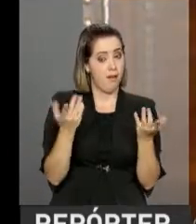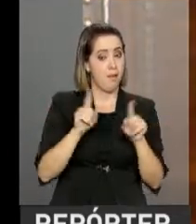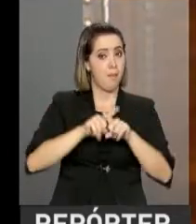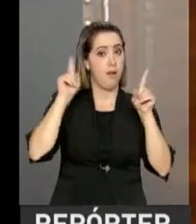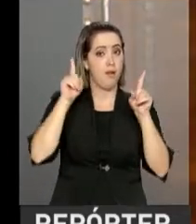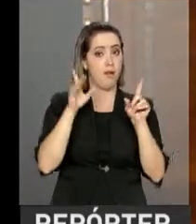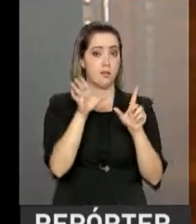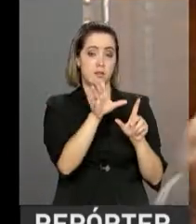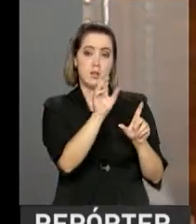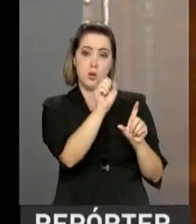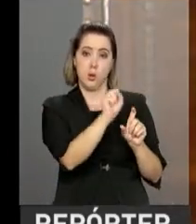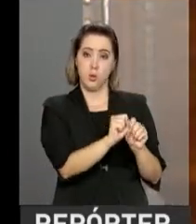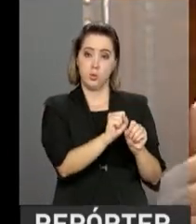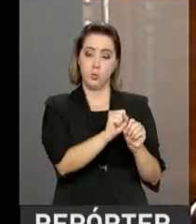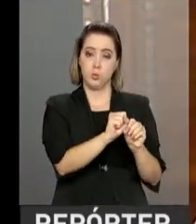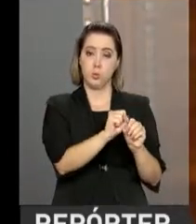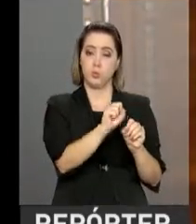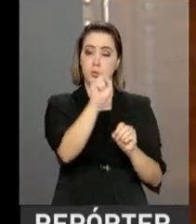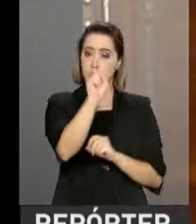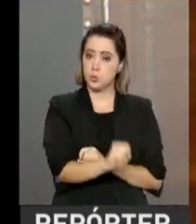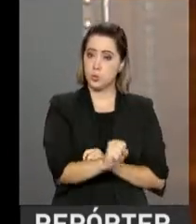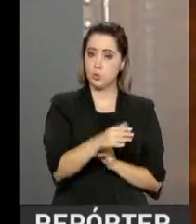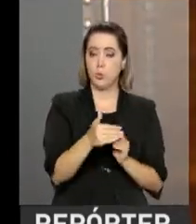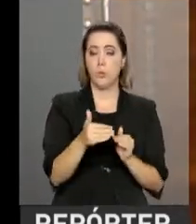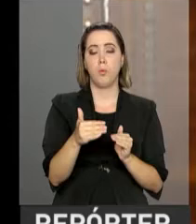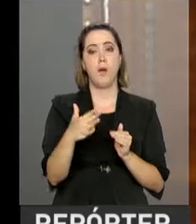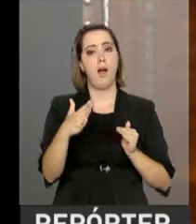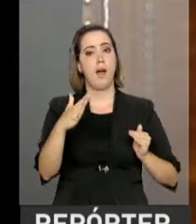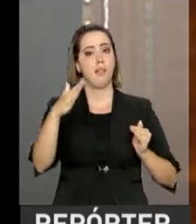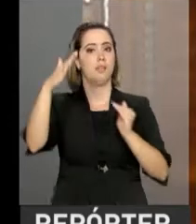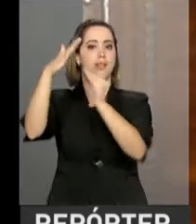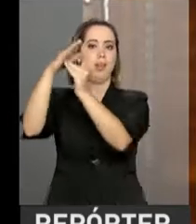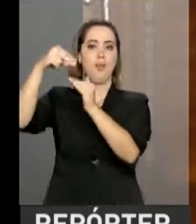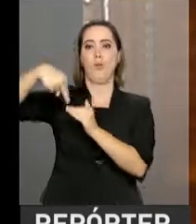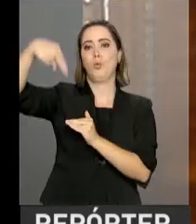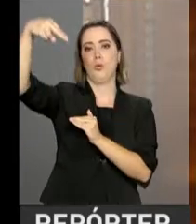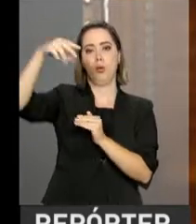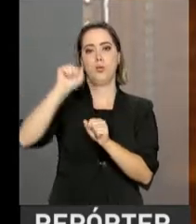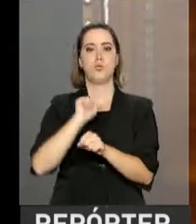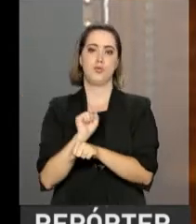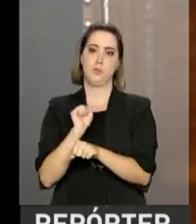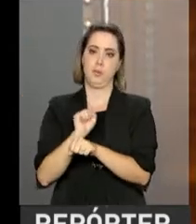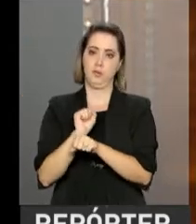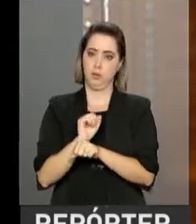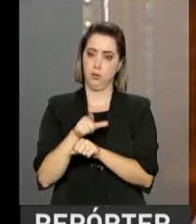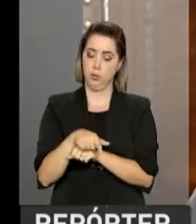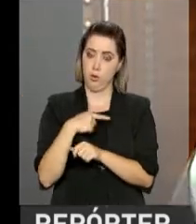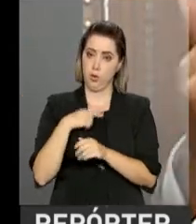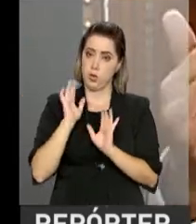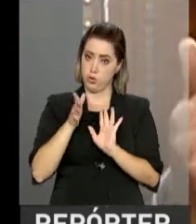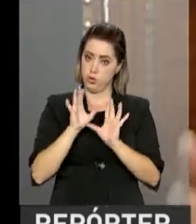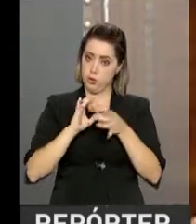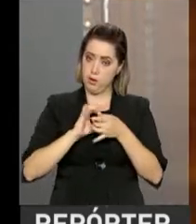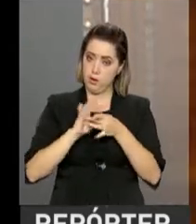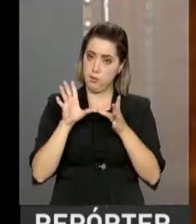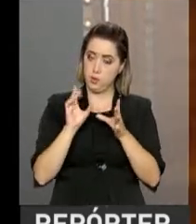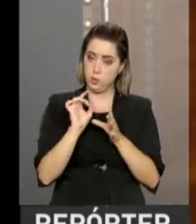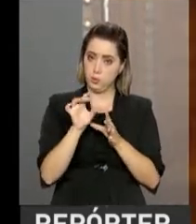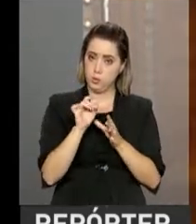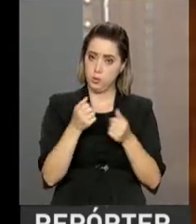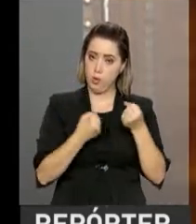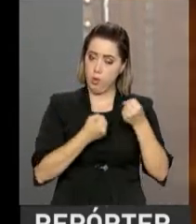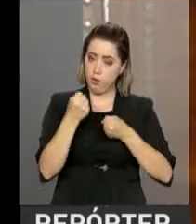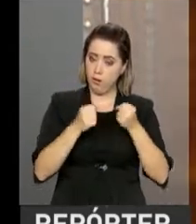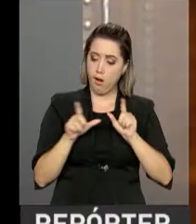agora por prioridade dos carros carros de passeio com o pequeno amy madrid e caminhões com